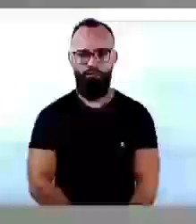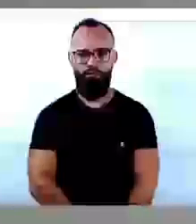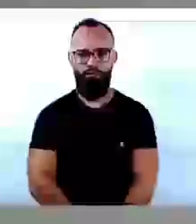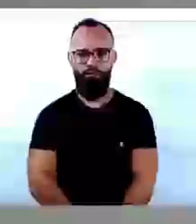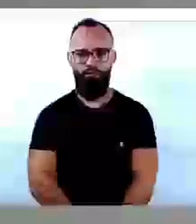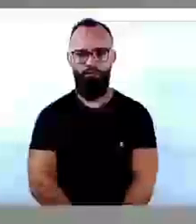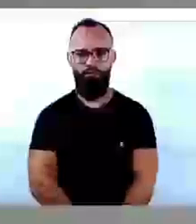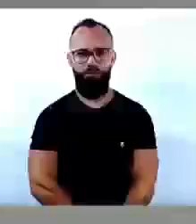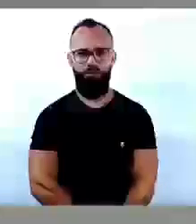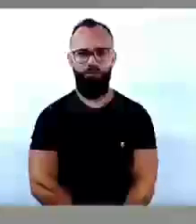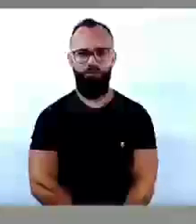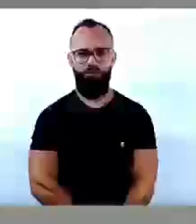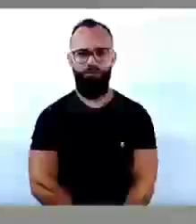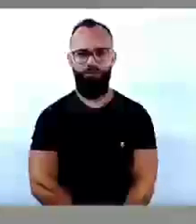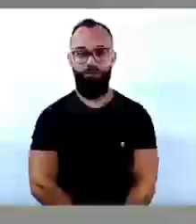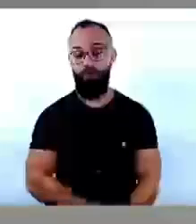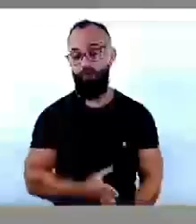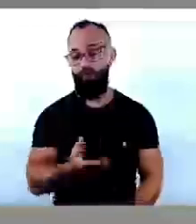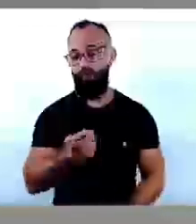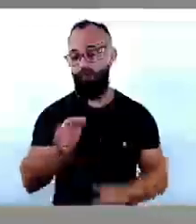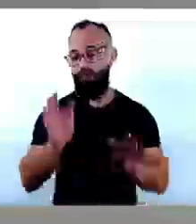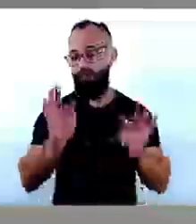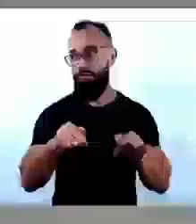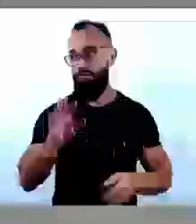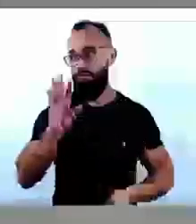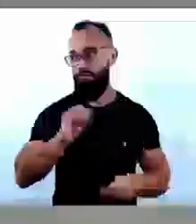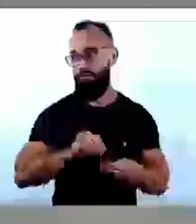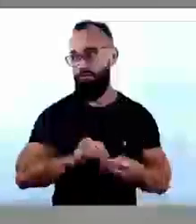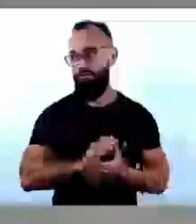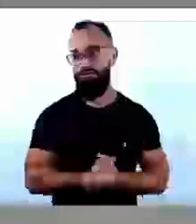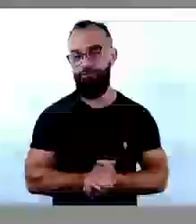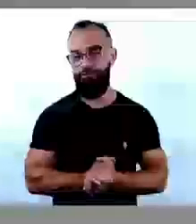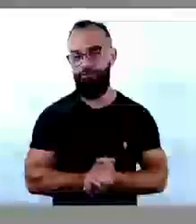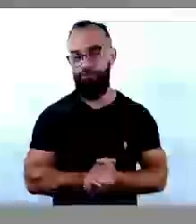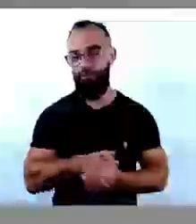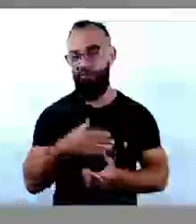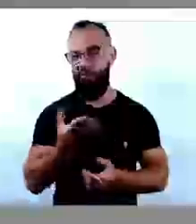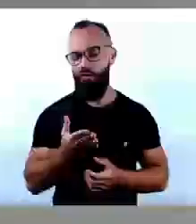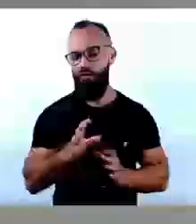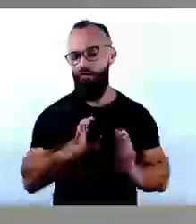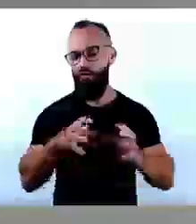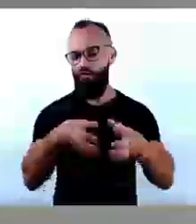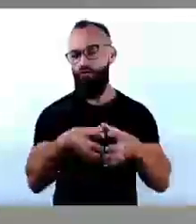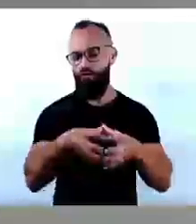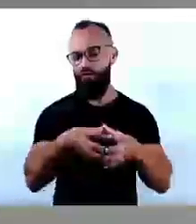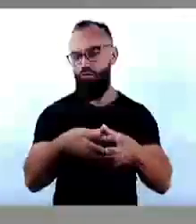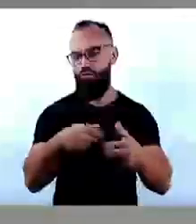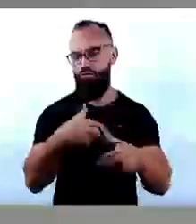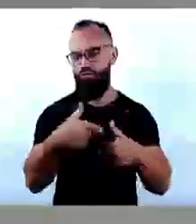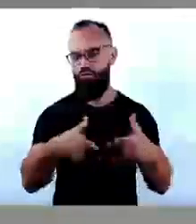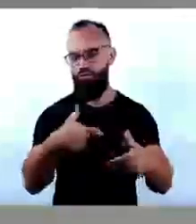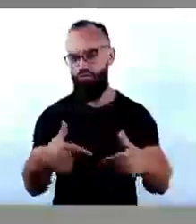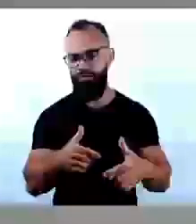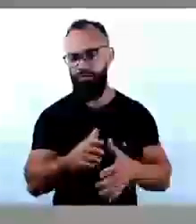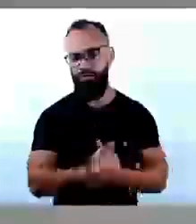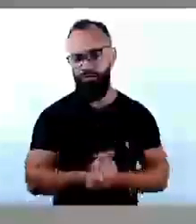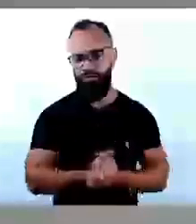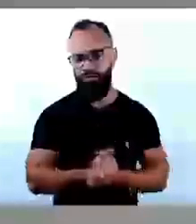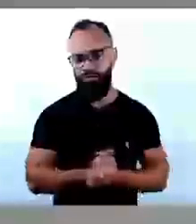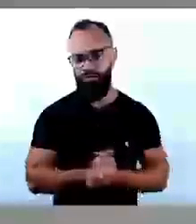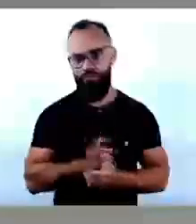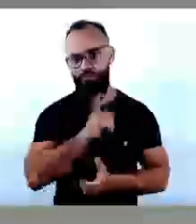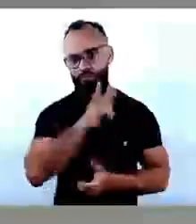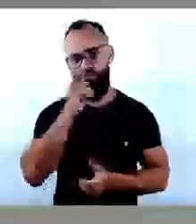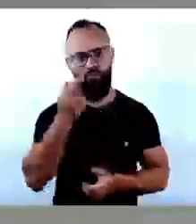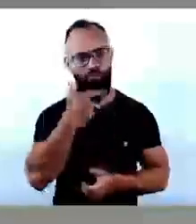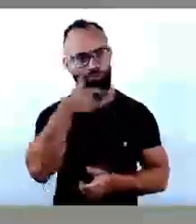apenas dei para finalizar parabenizar toda a equipe que realizou no dia de ontem